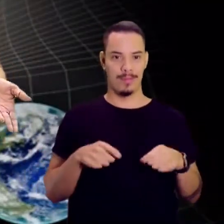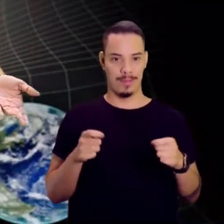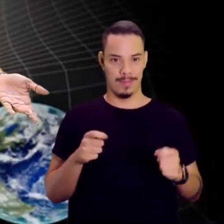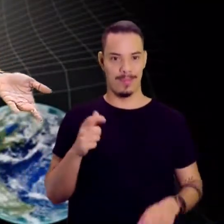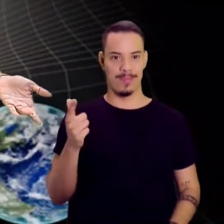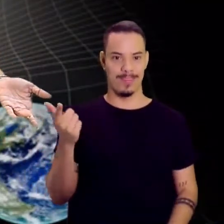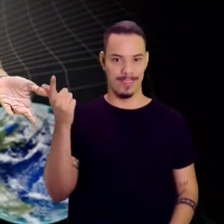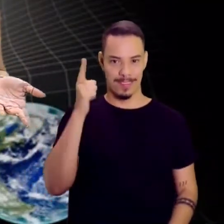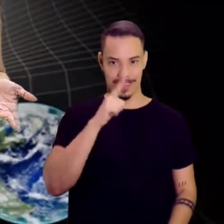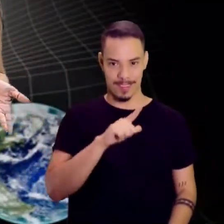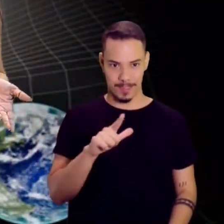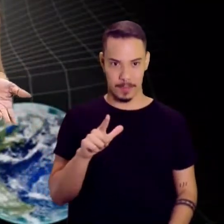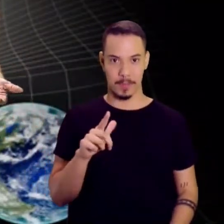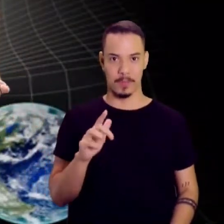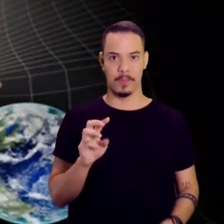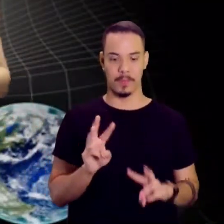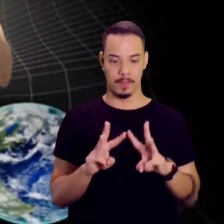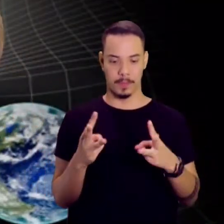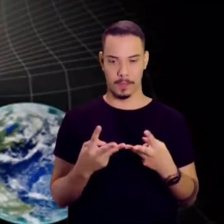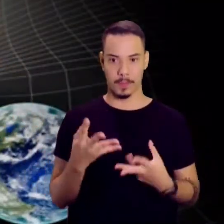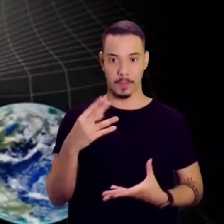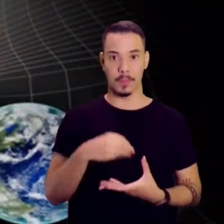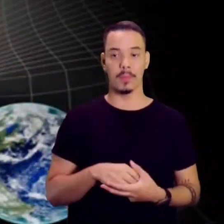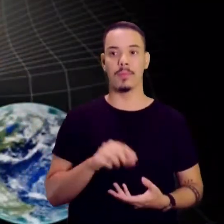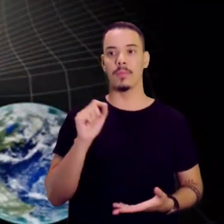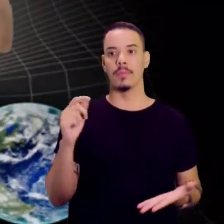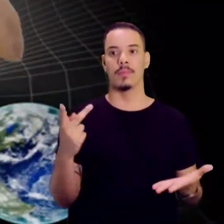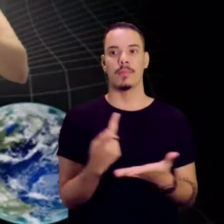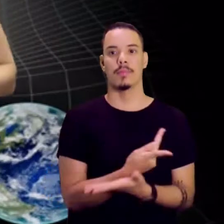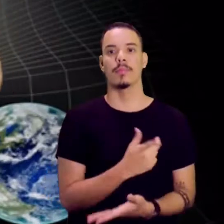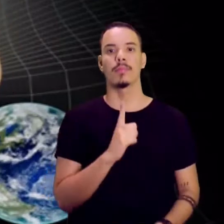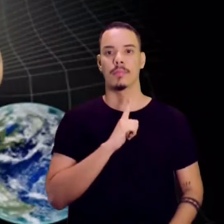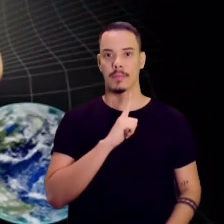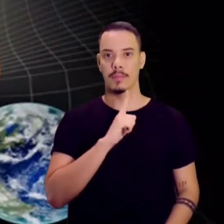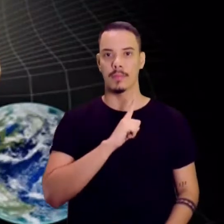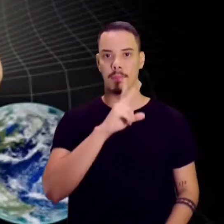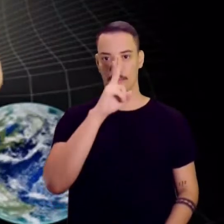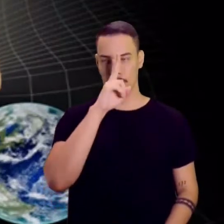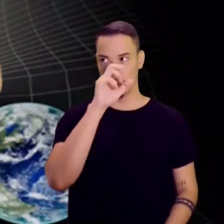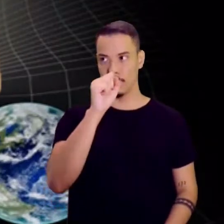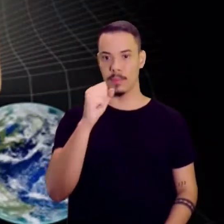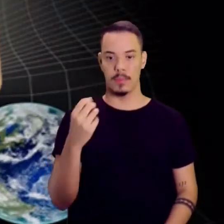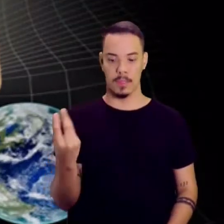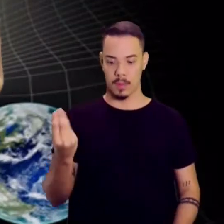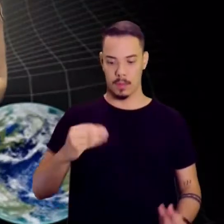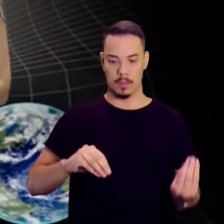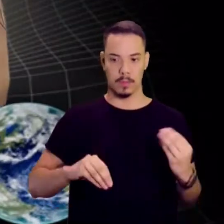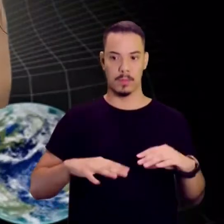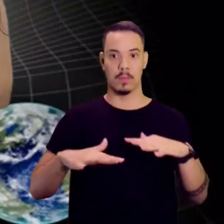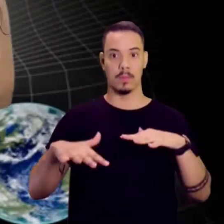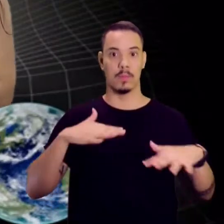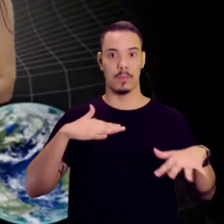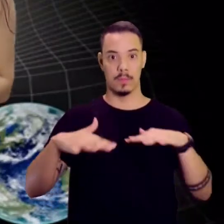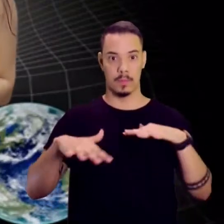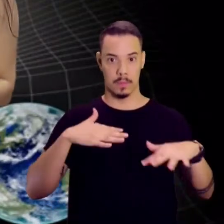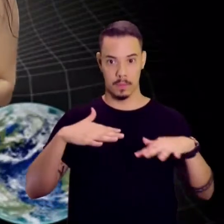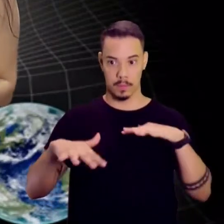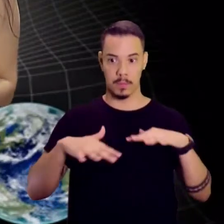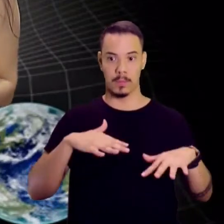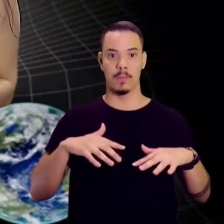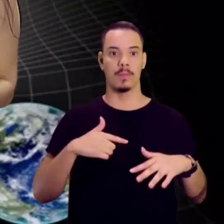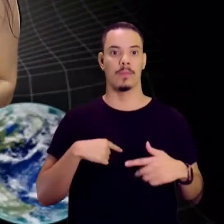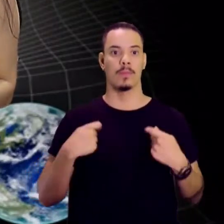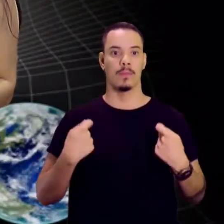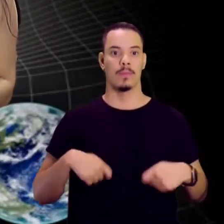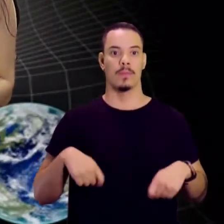mais difícil. Né? Então o que vai acontecer? A gente tem a força-peso aqui, eu quero colocar esses dois em movimento vertical. Isso, eu vou sem ter que